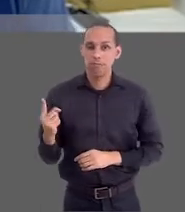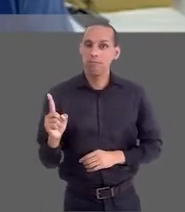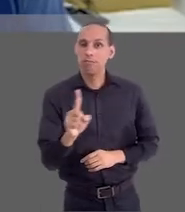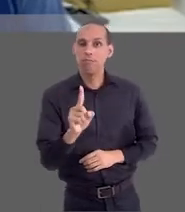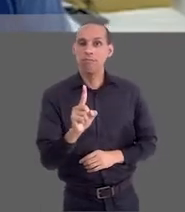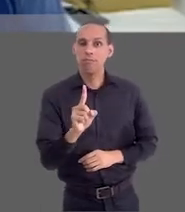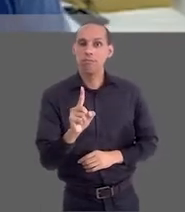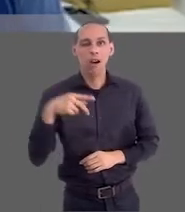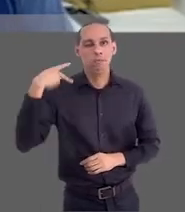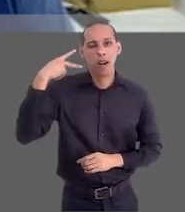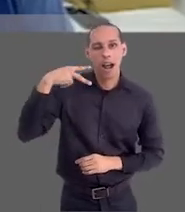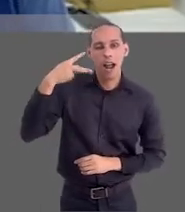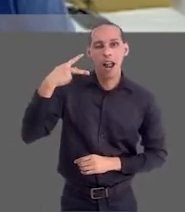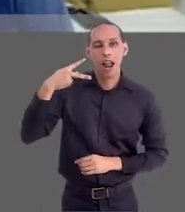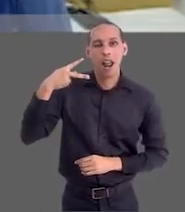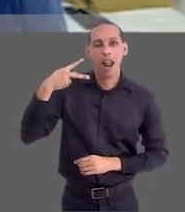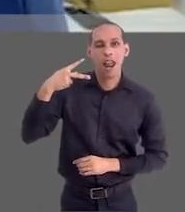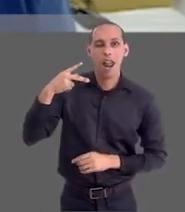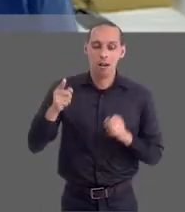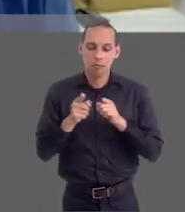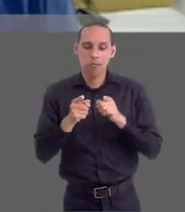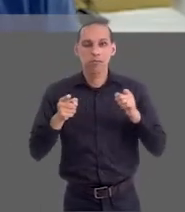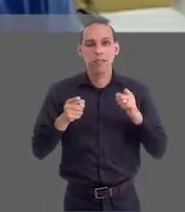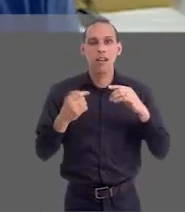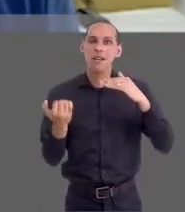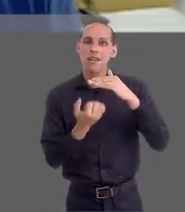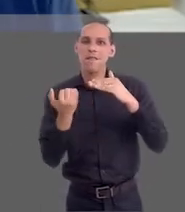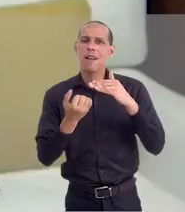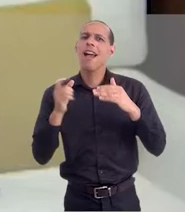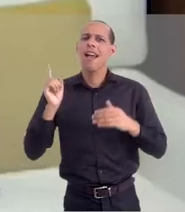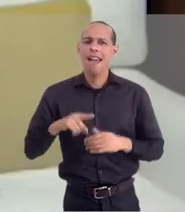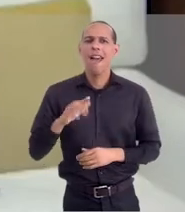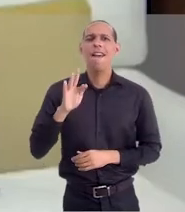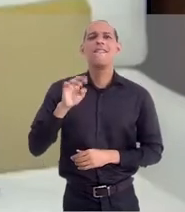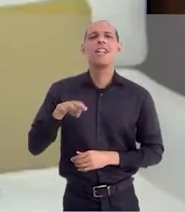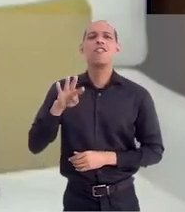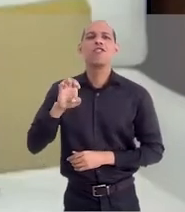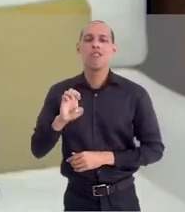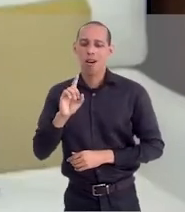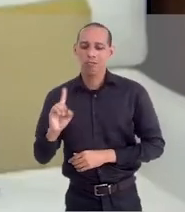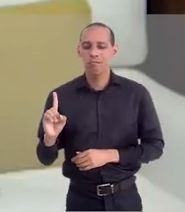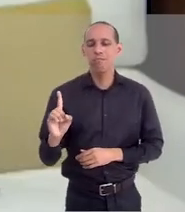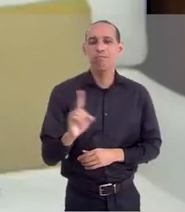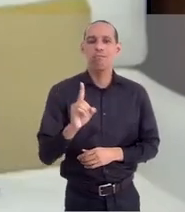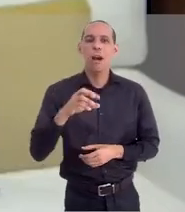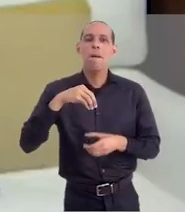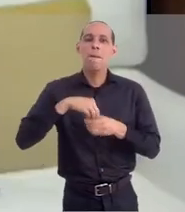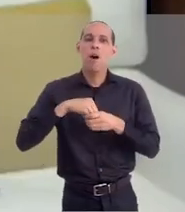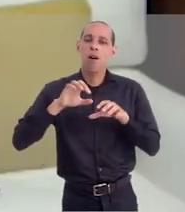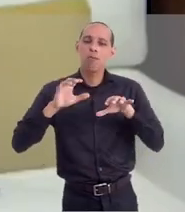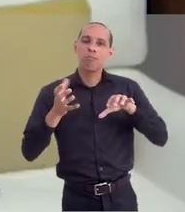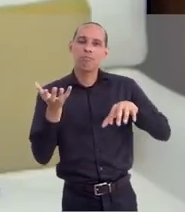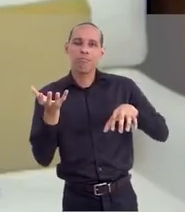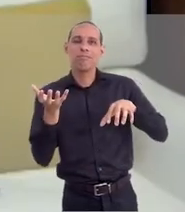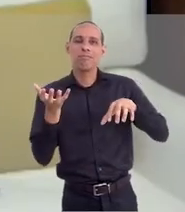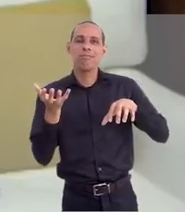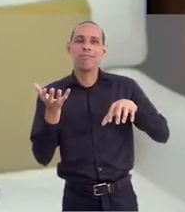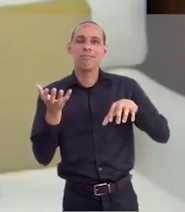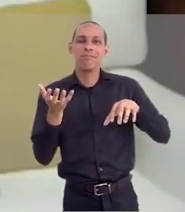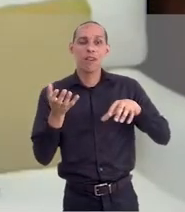engano, foi e ainda é a frente parlamentar mais numerosa em termos de representação no Congresso